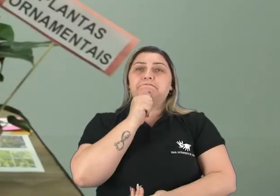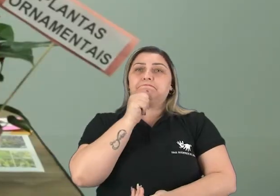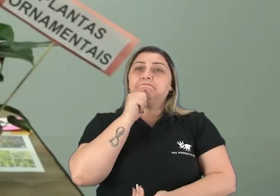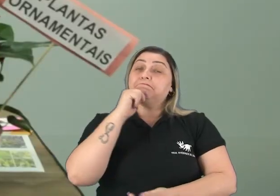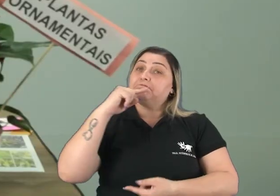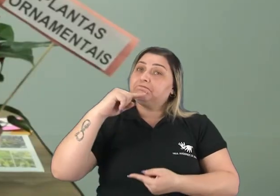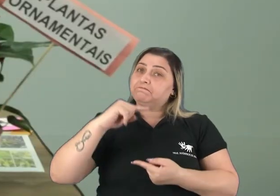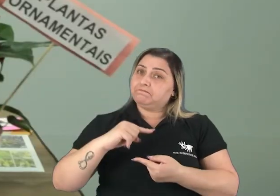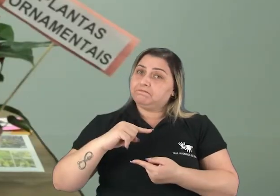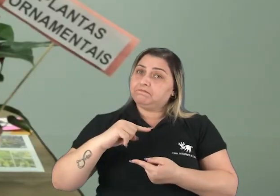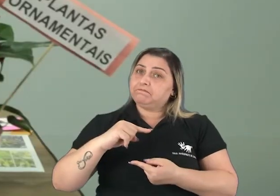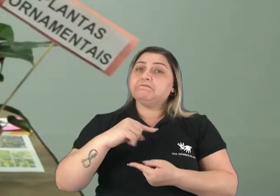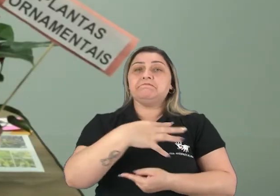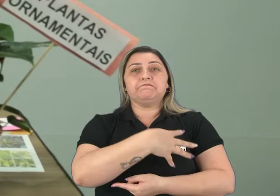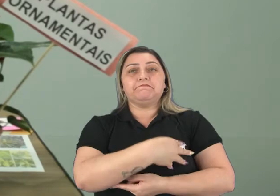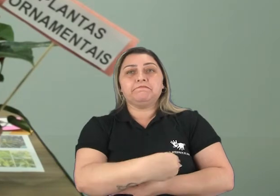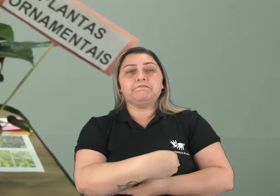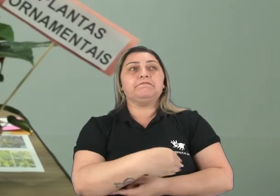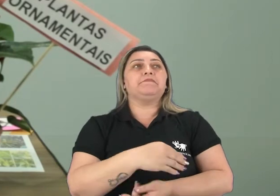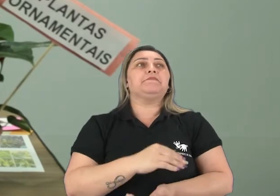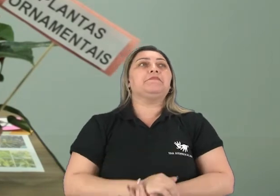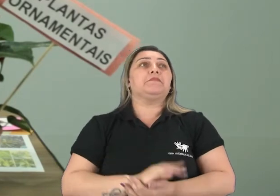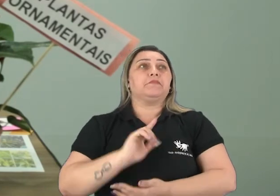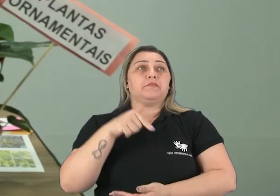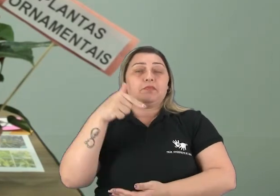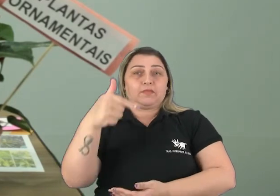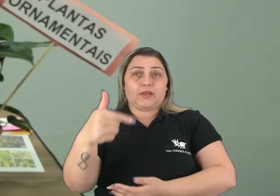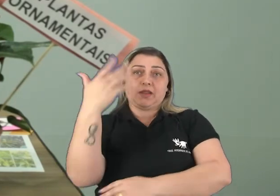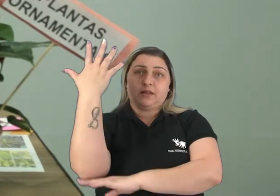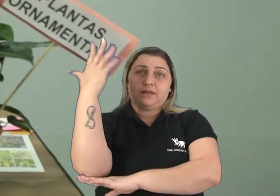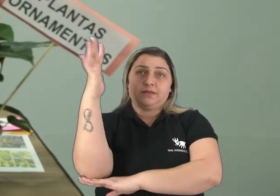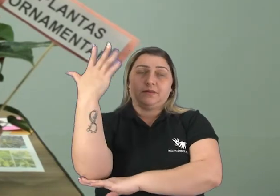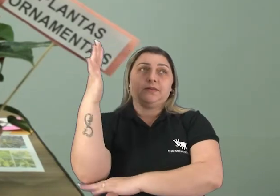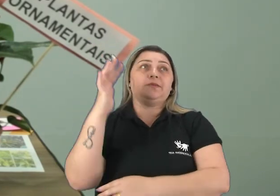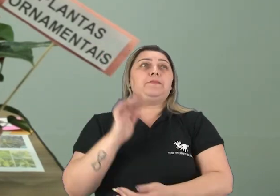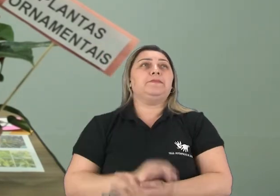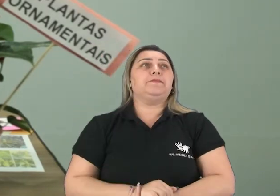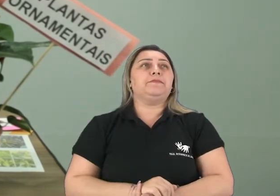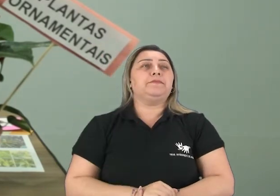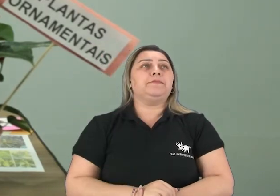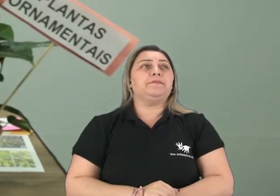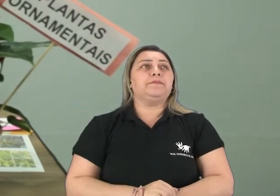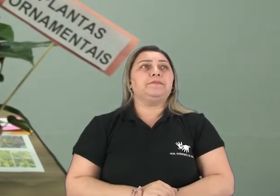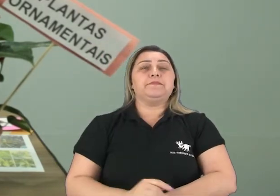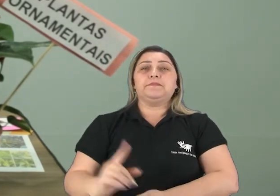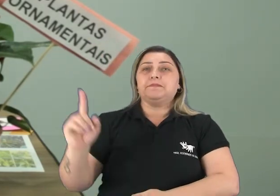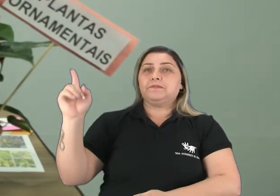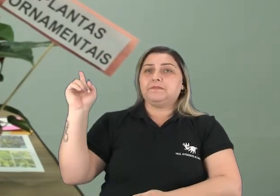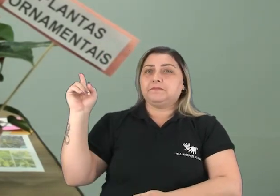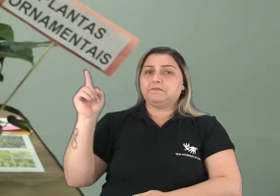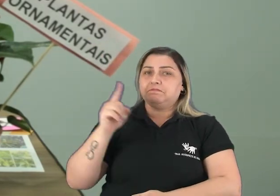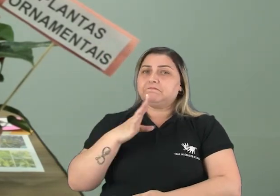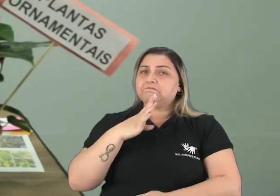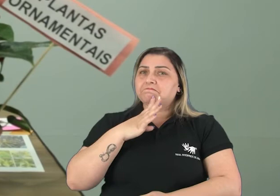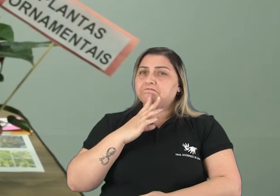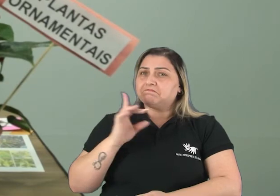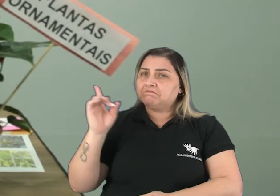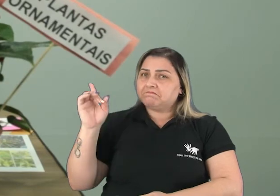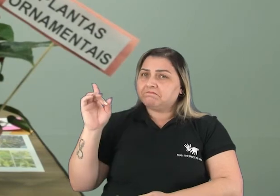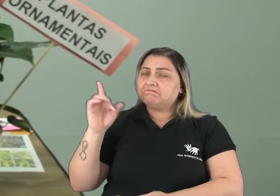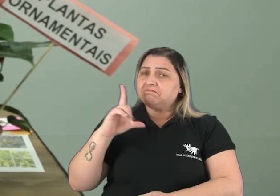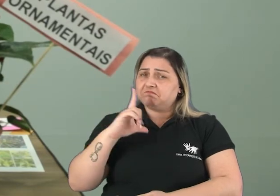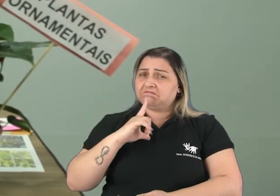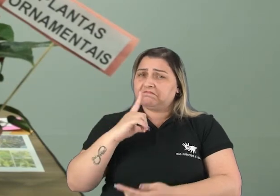muda. E aqui eu tenho uma outra planta. Esta planta, alguém conhece? Alguém tem